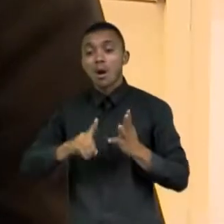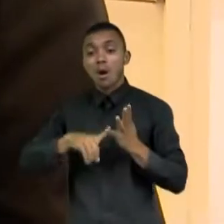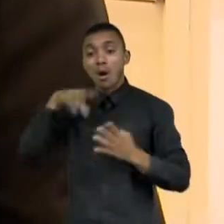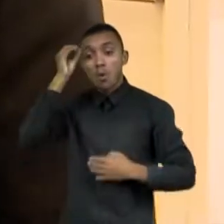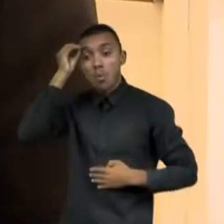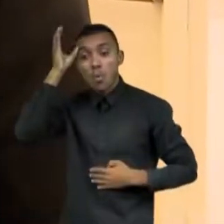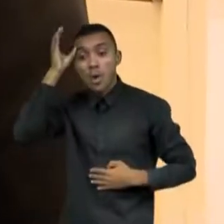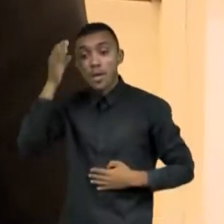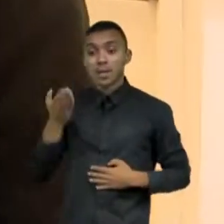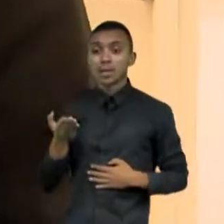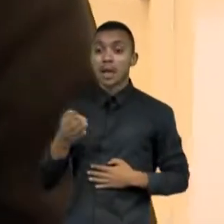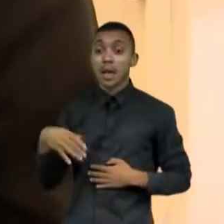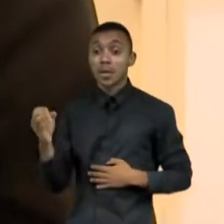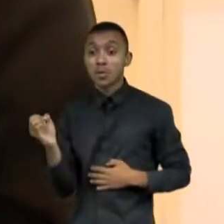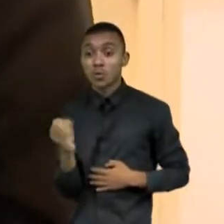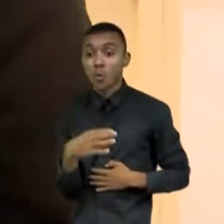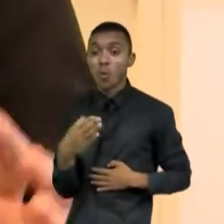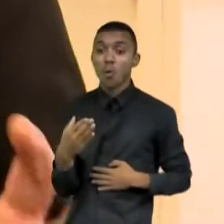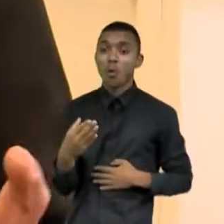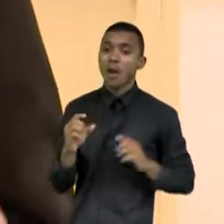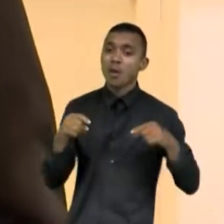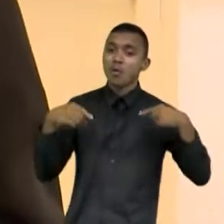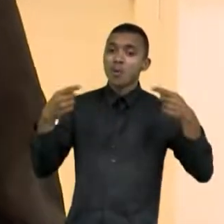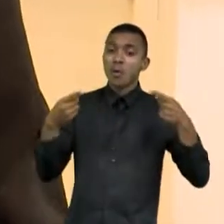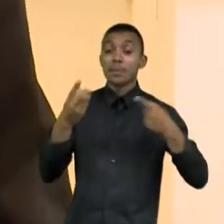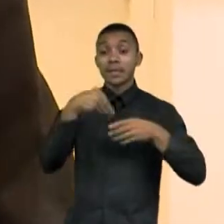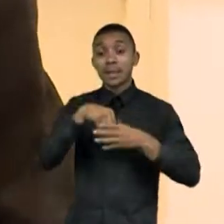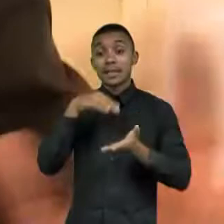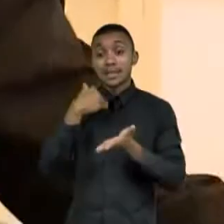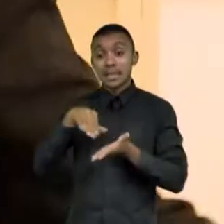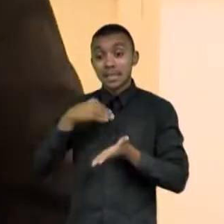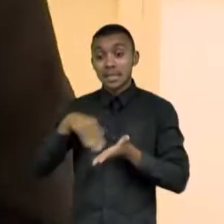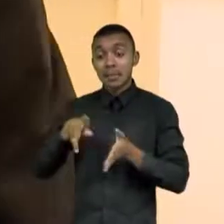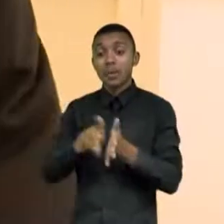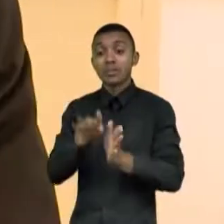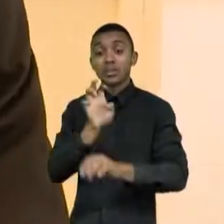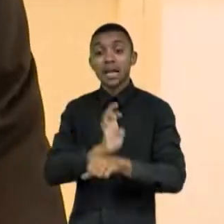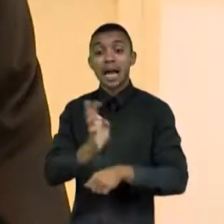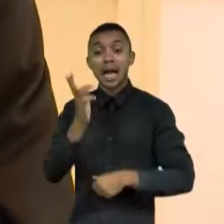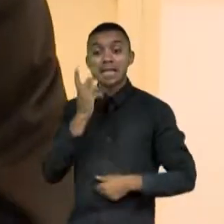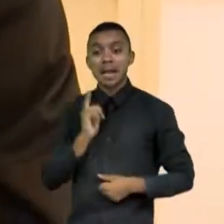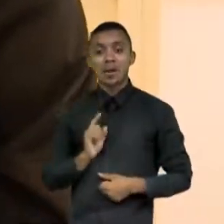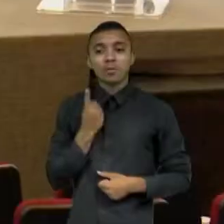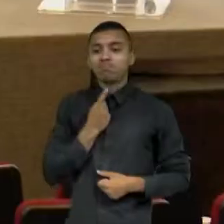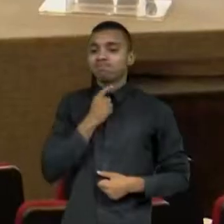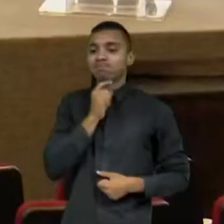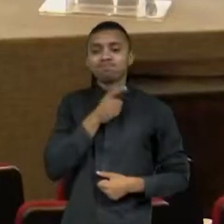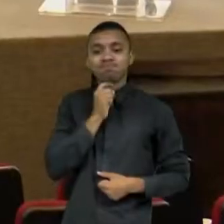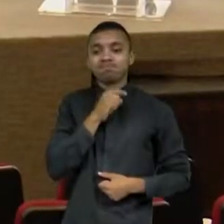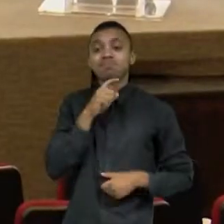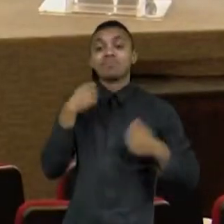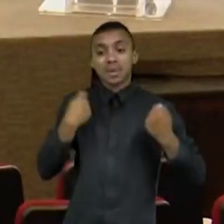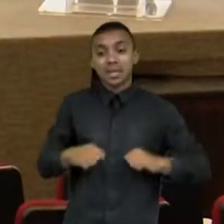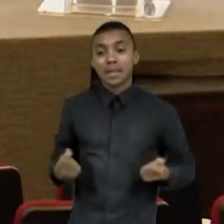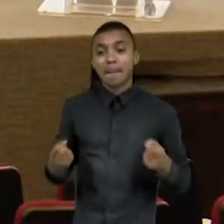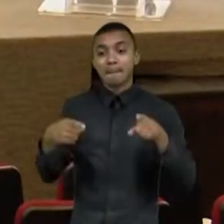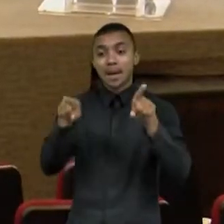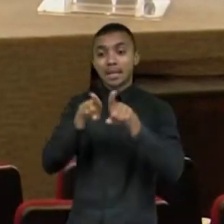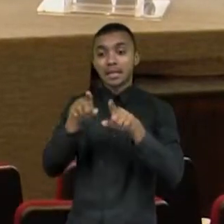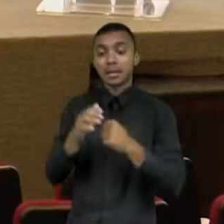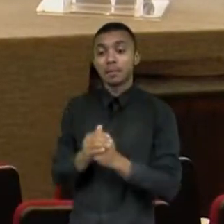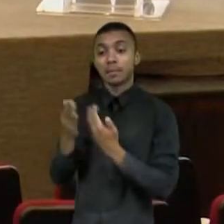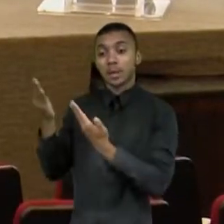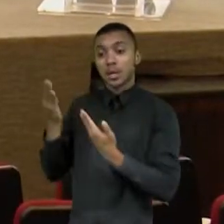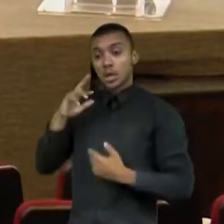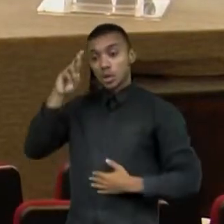conhecimento, inovação. E isso uma Secretaria de Saúde de Estado isolada do mundo, ela não consegue fazer. O diretor da Fiocruz Ceará,